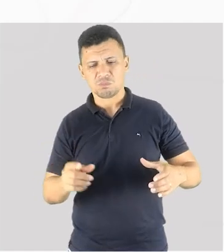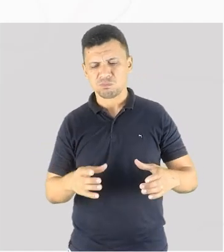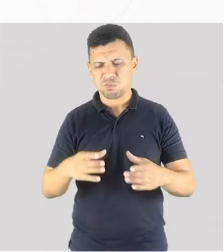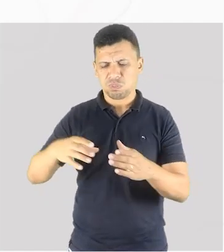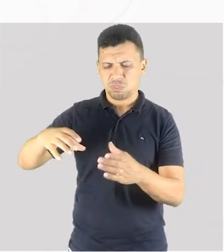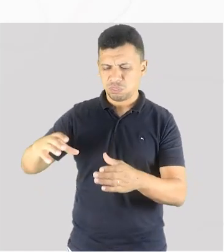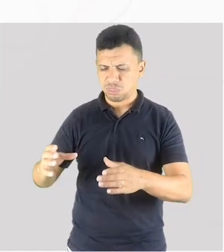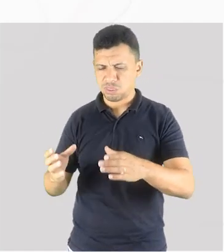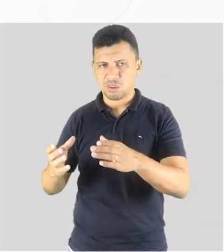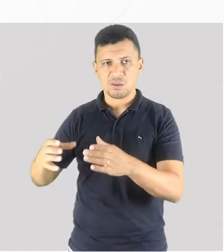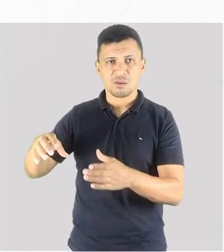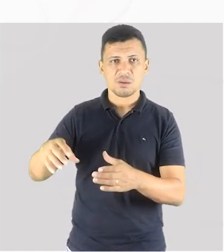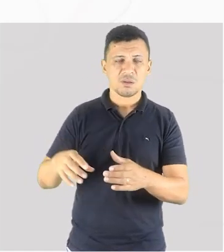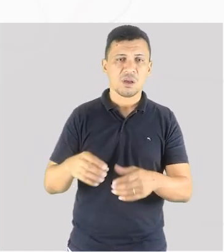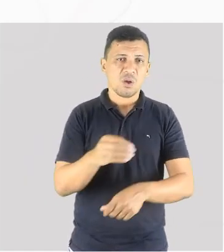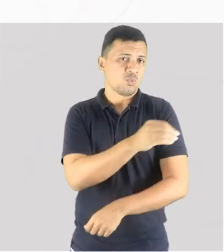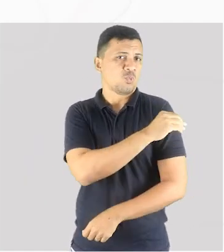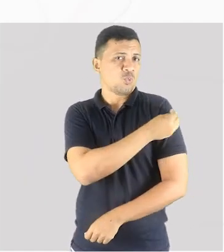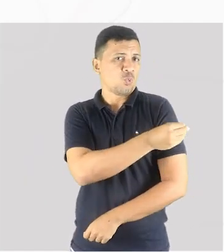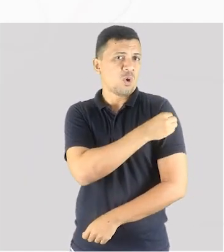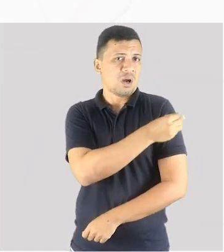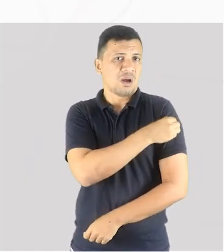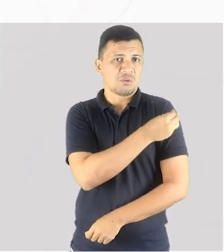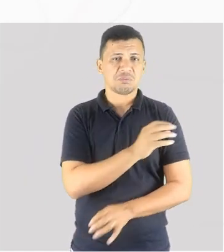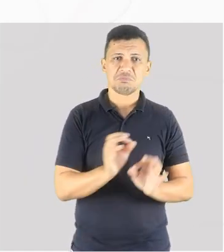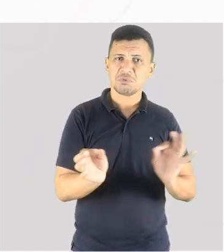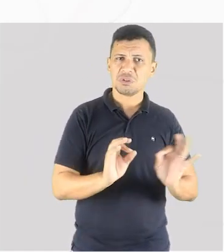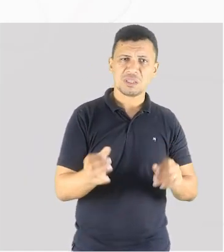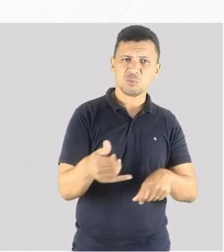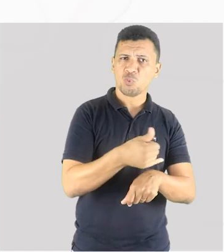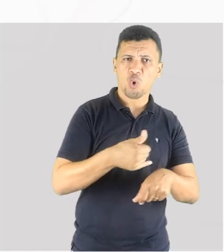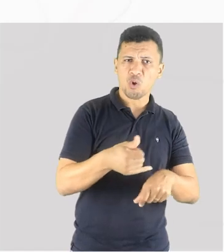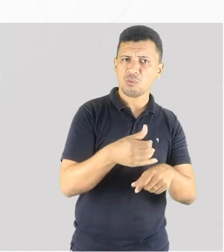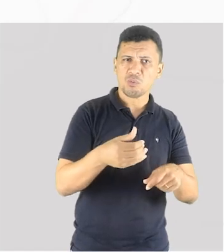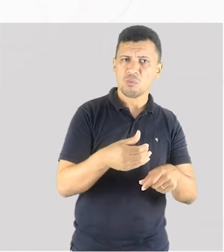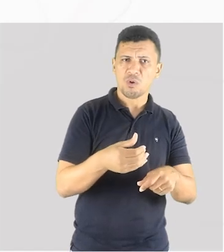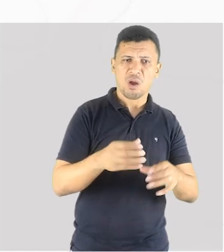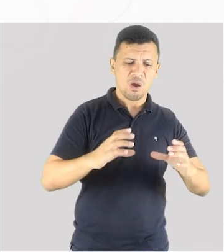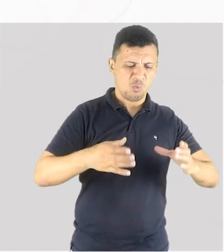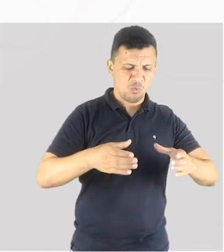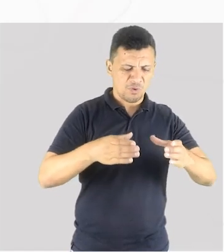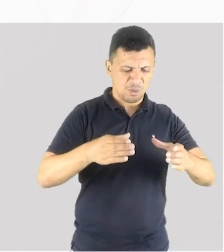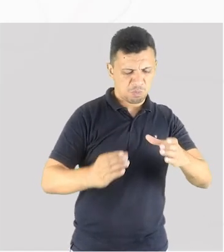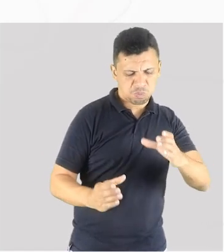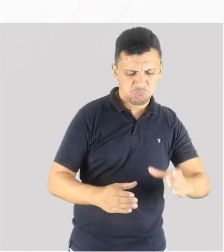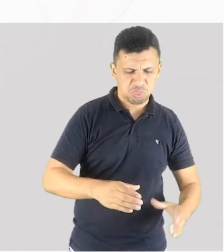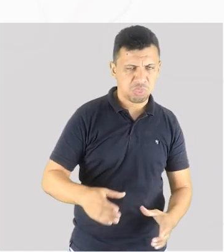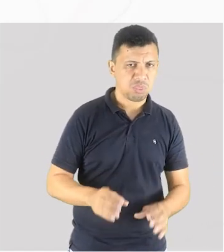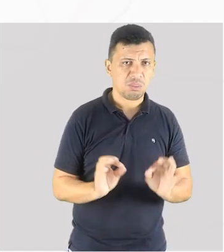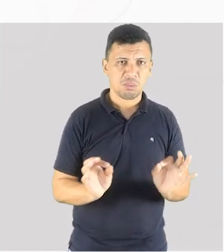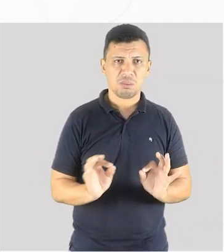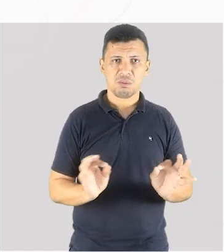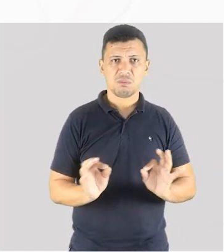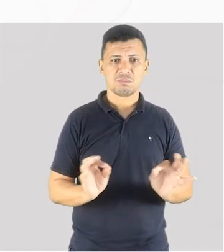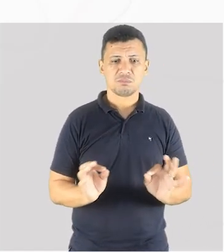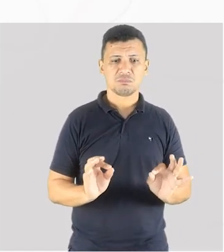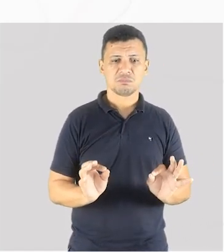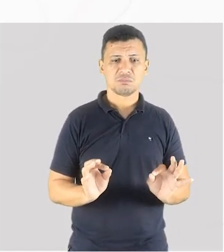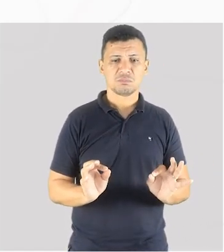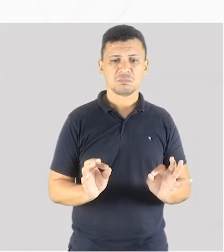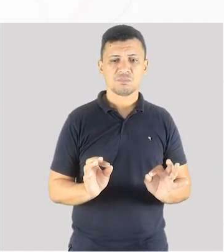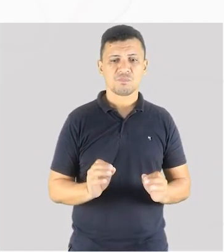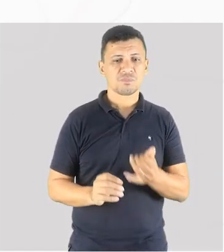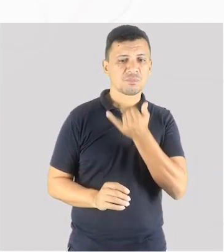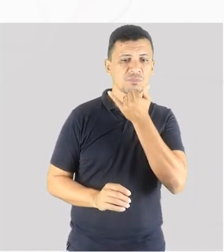na água, no álcool e nem no óleo. O bloco de ferro flutua no mercúrio, mas